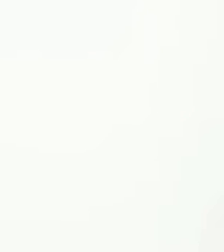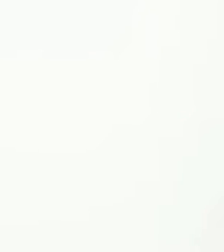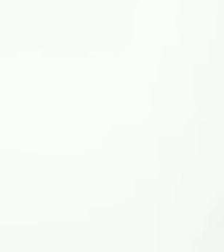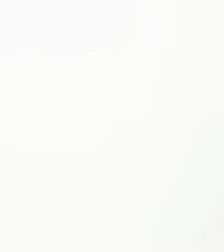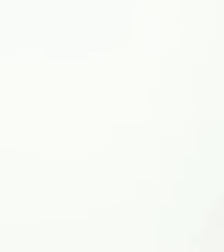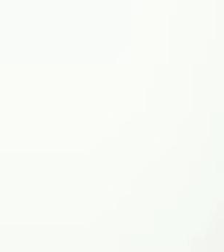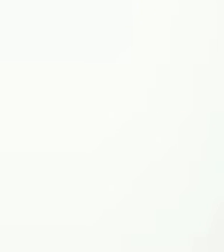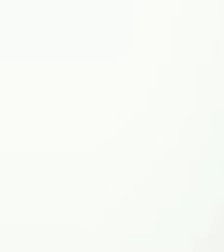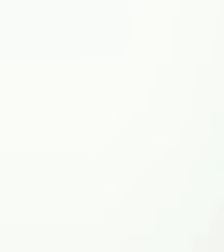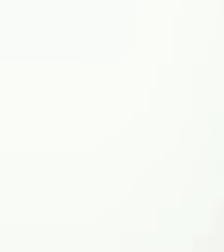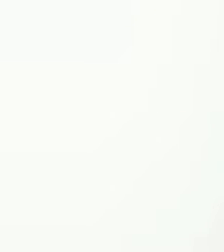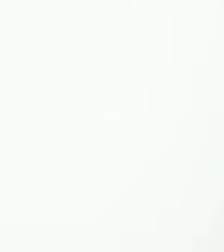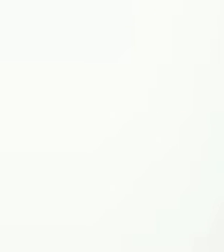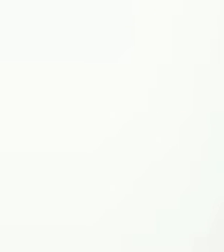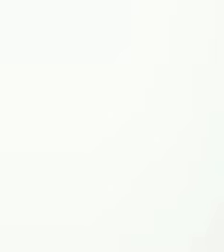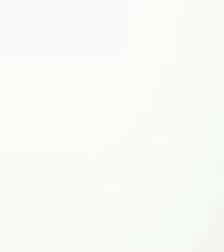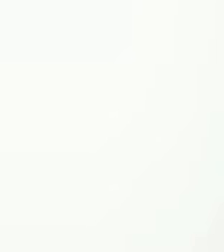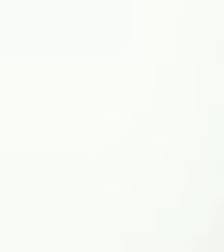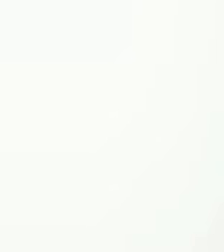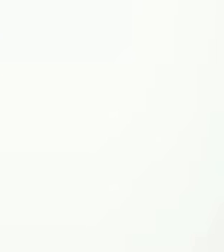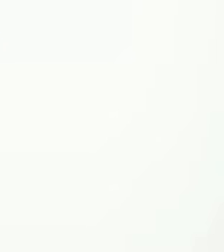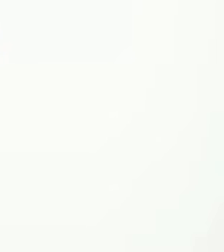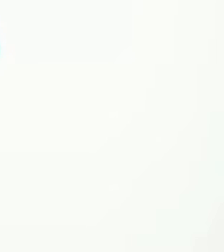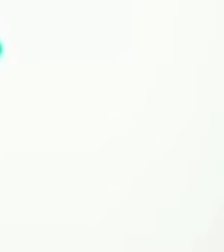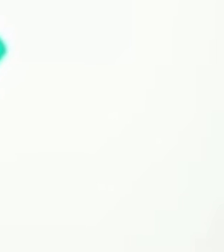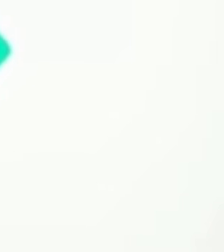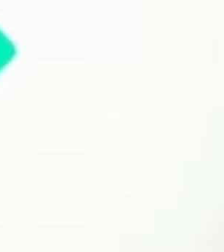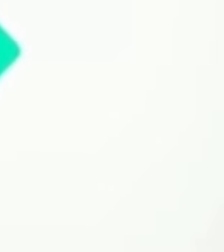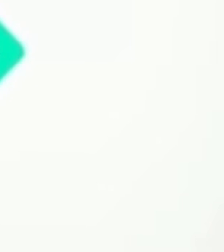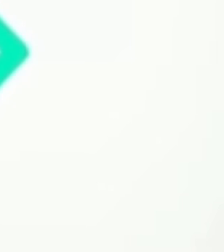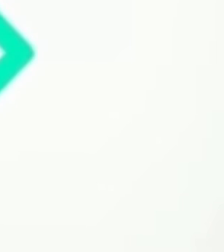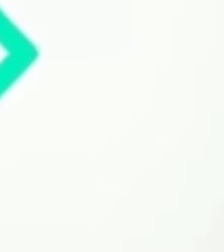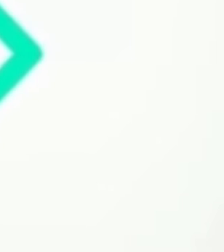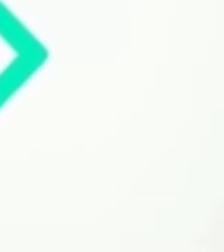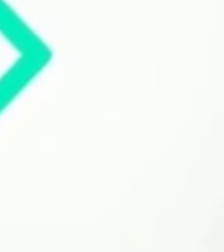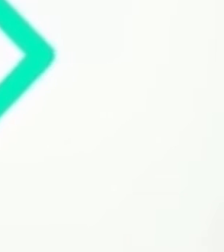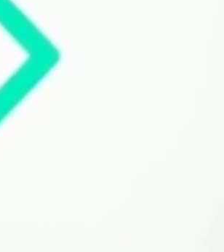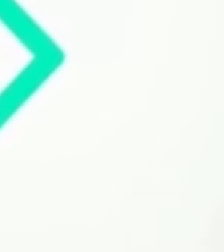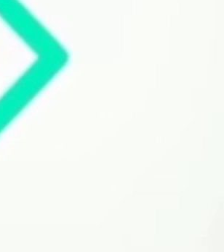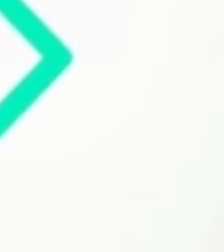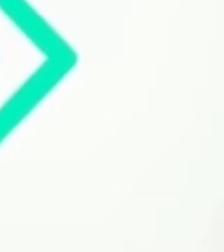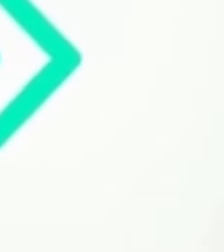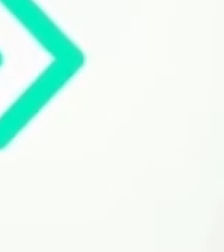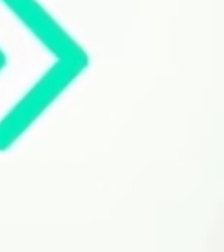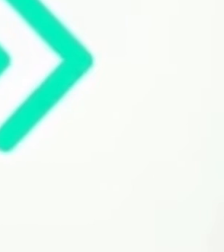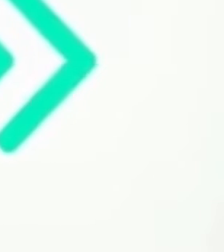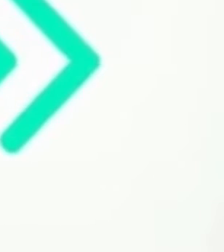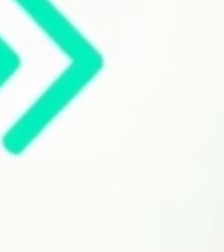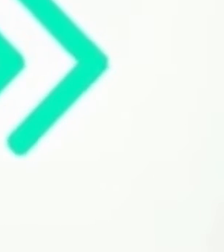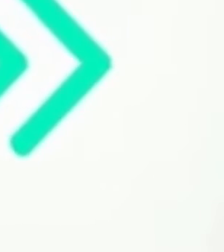de Sergipe, que aponta a direção para o crescimento do Estado, Aquidabã tem participação certa e